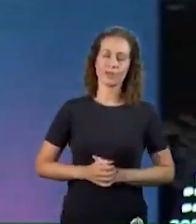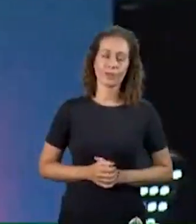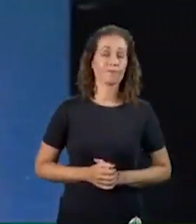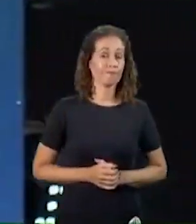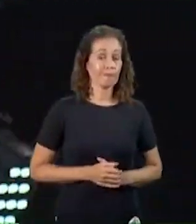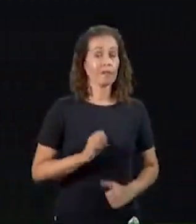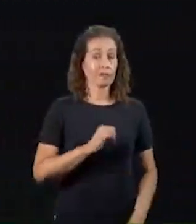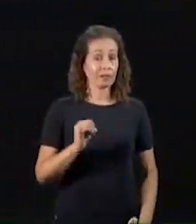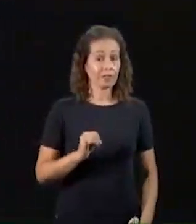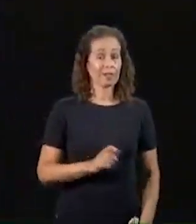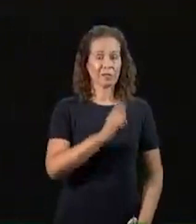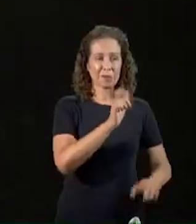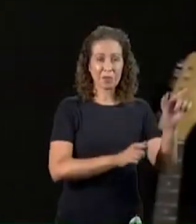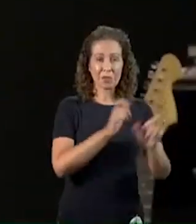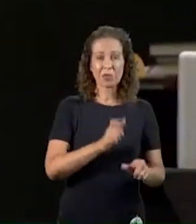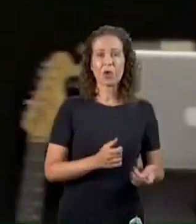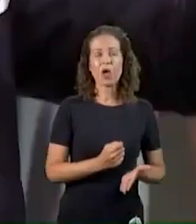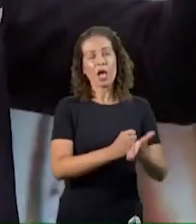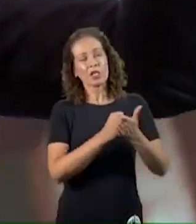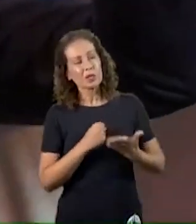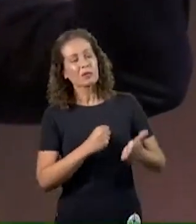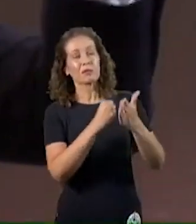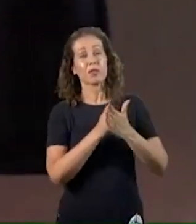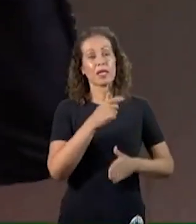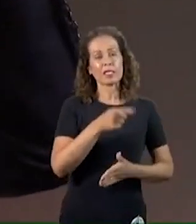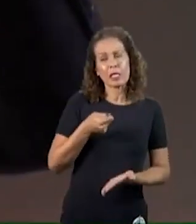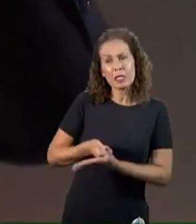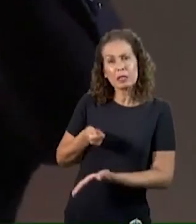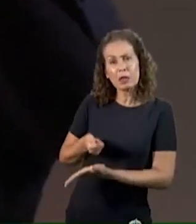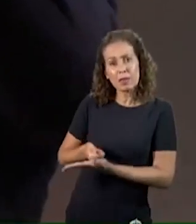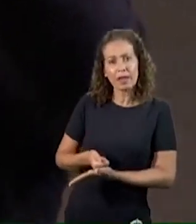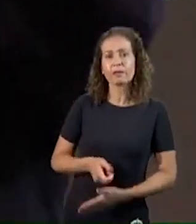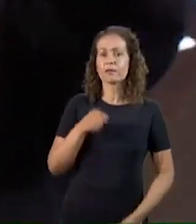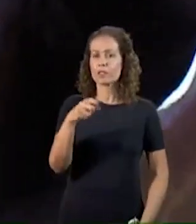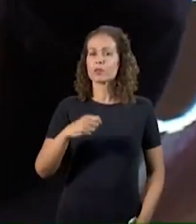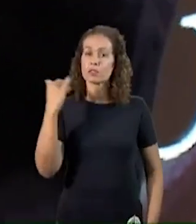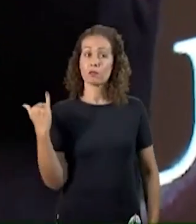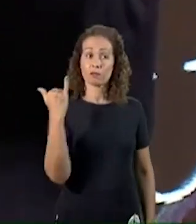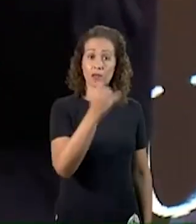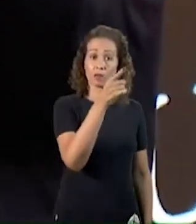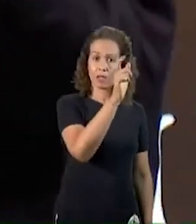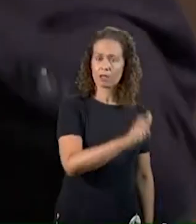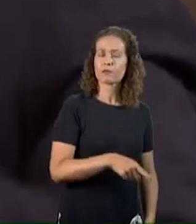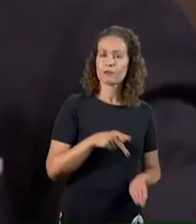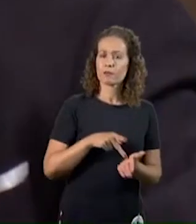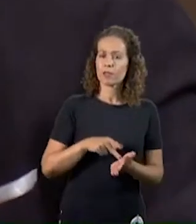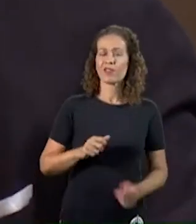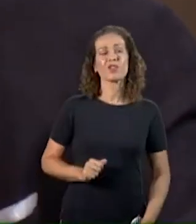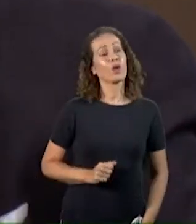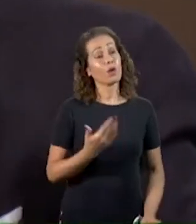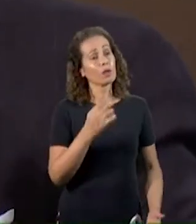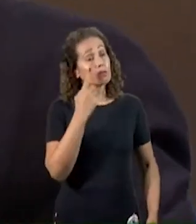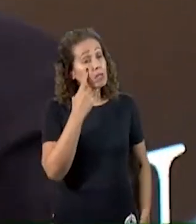devendo favor a alguém e essa pessoa vier te cobrar alguma coisa, gente, vira para a pessoa e fala assim: olha, de verdade, olha aqui, eu achei que a nossa